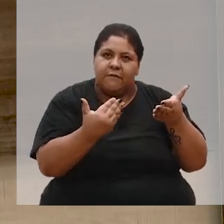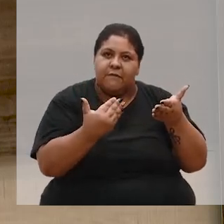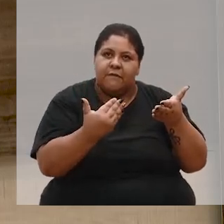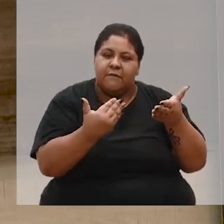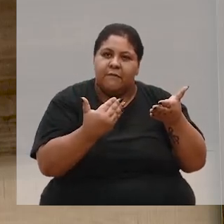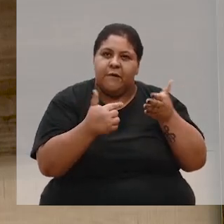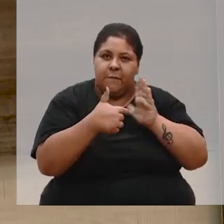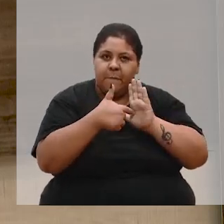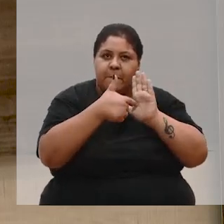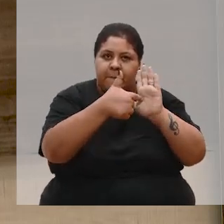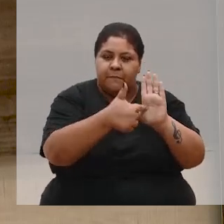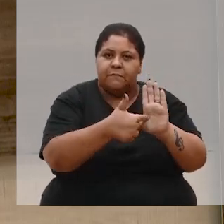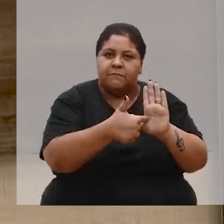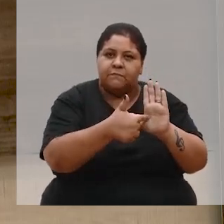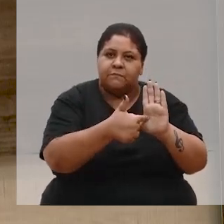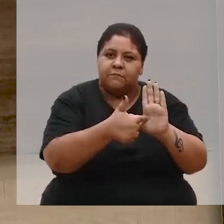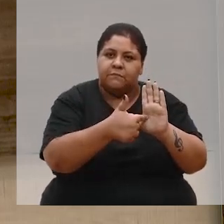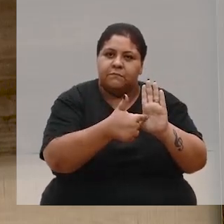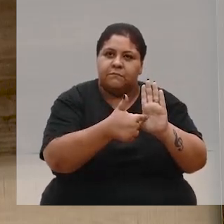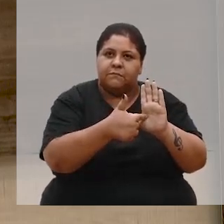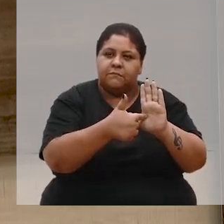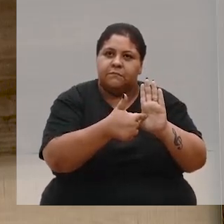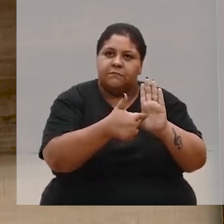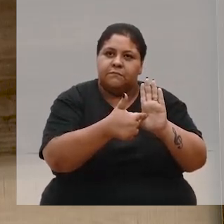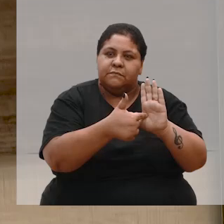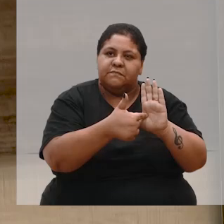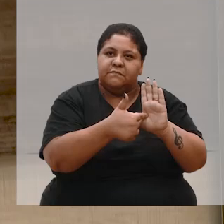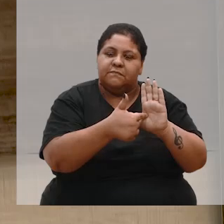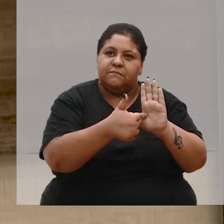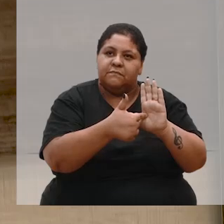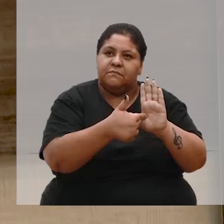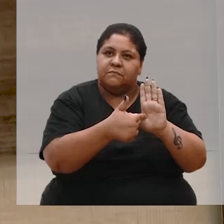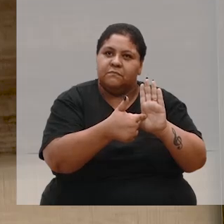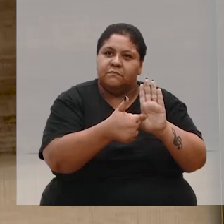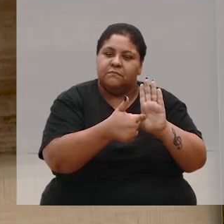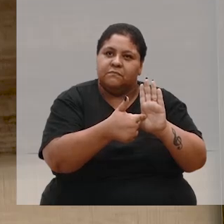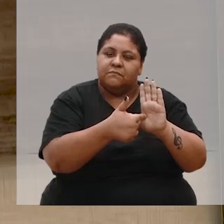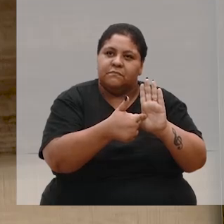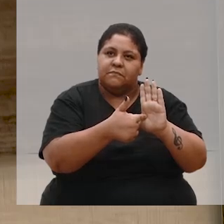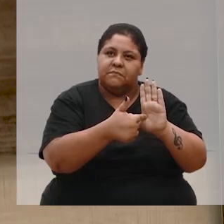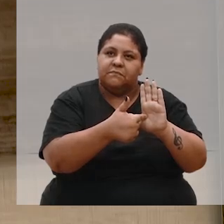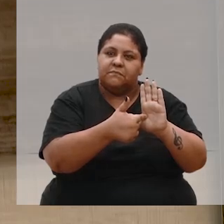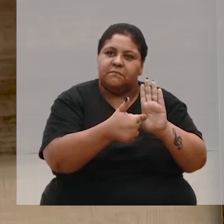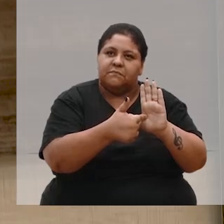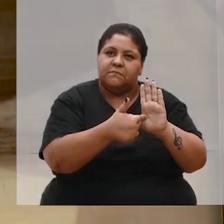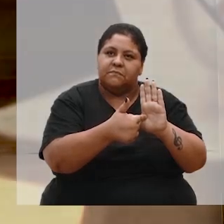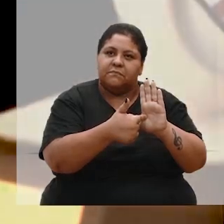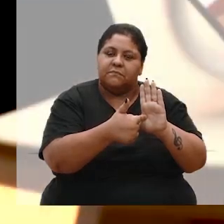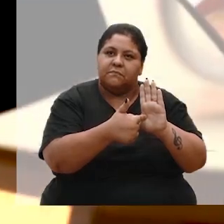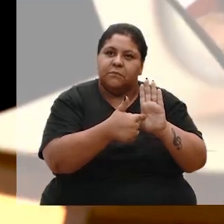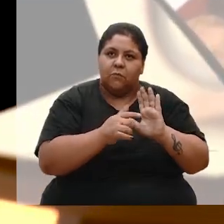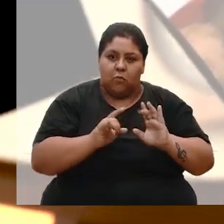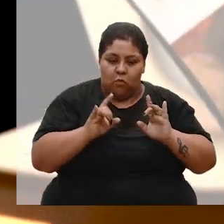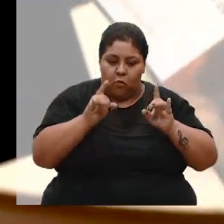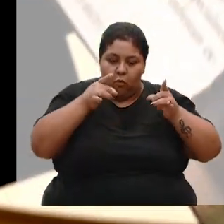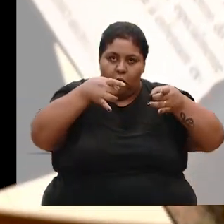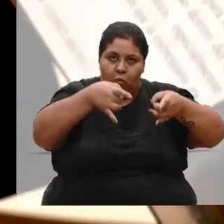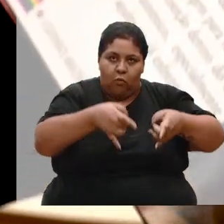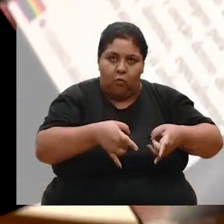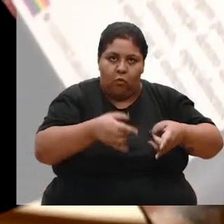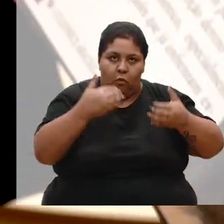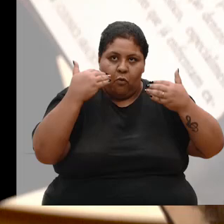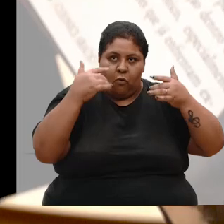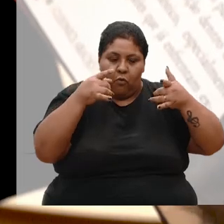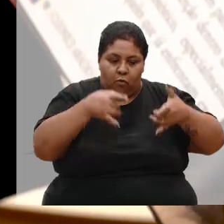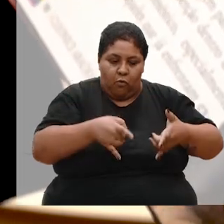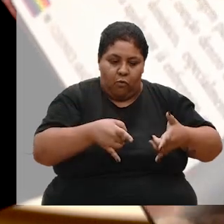pegue aqui logo na câmera lateral, que é um quarto com a roupa de cama